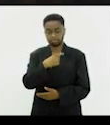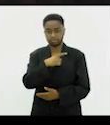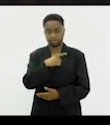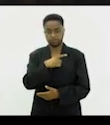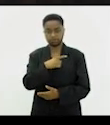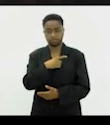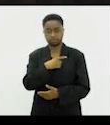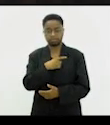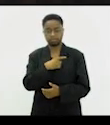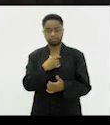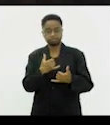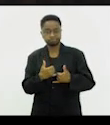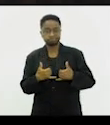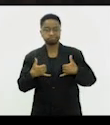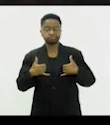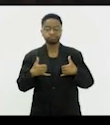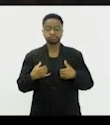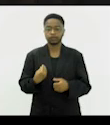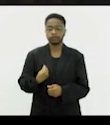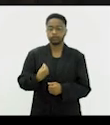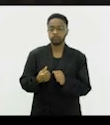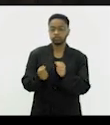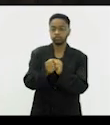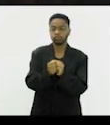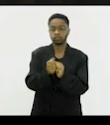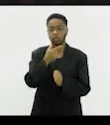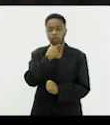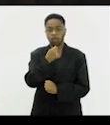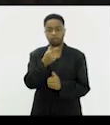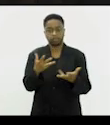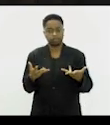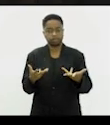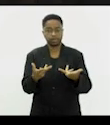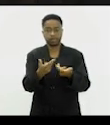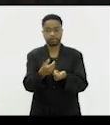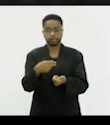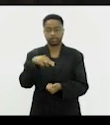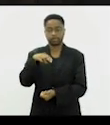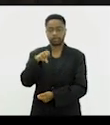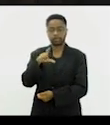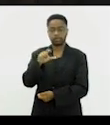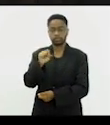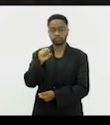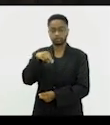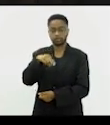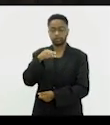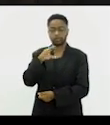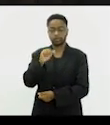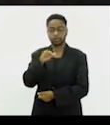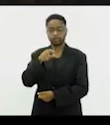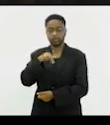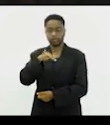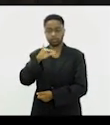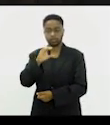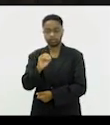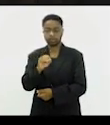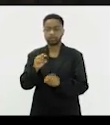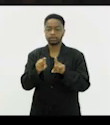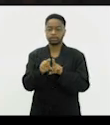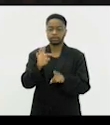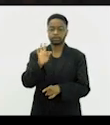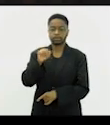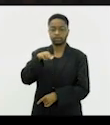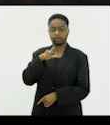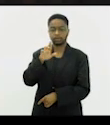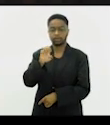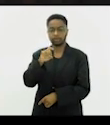de conviver com homens extraordinários, Nelson Carneiro, Tancredo Neves, Ulisses